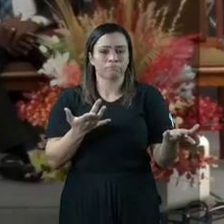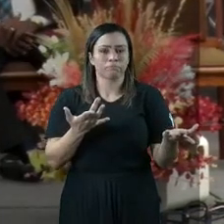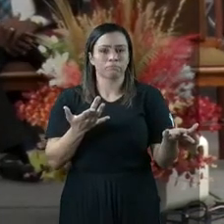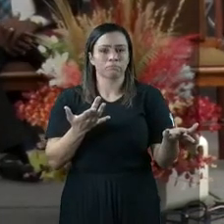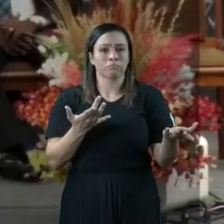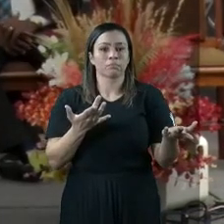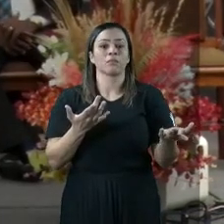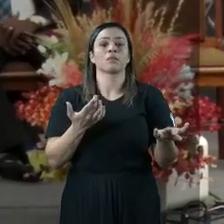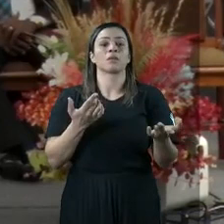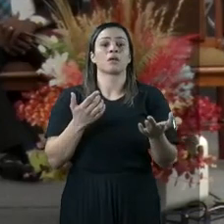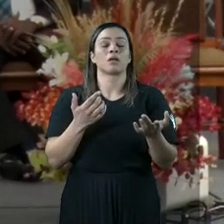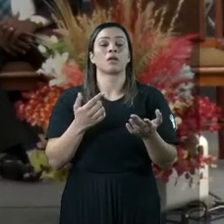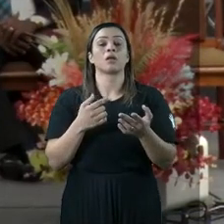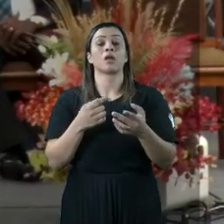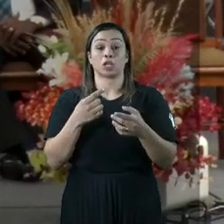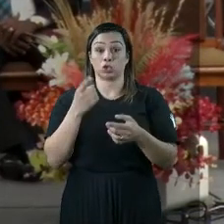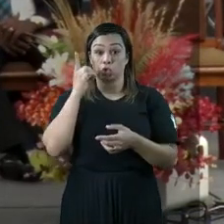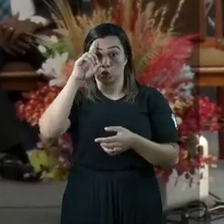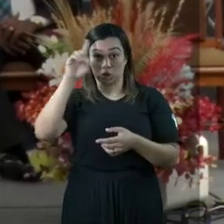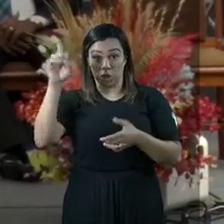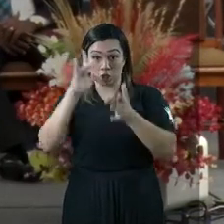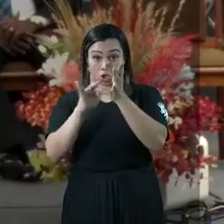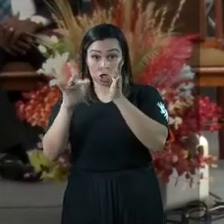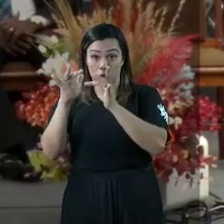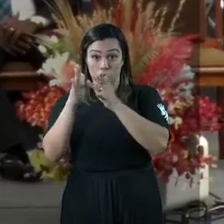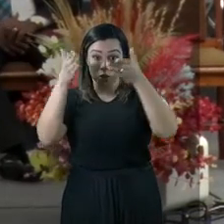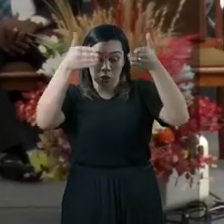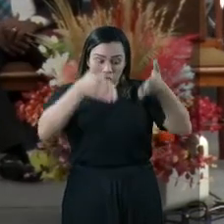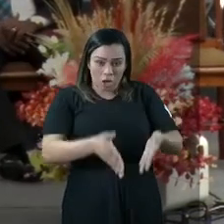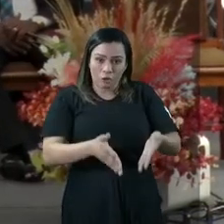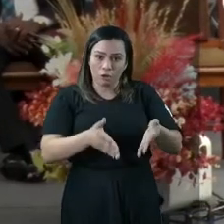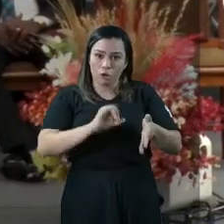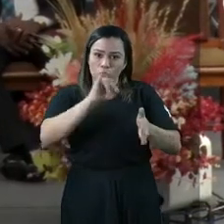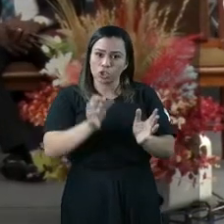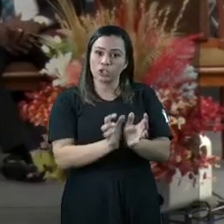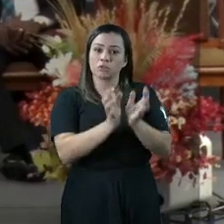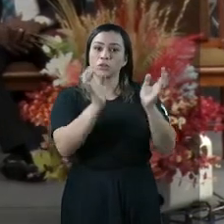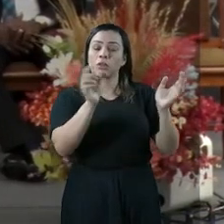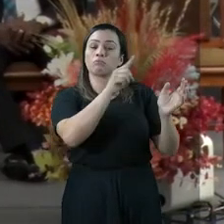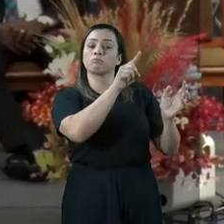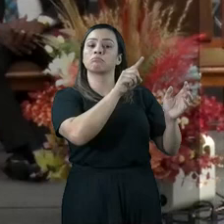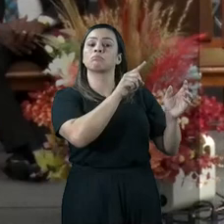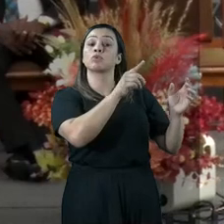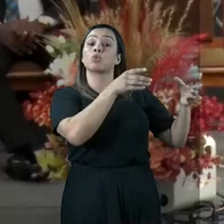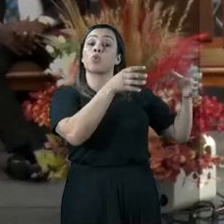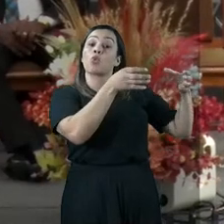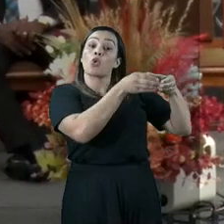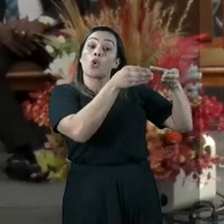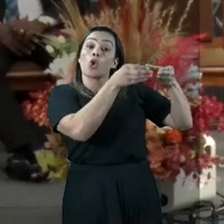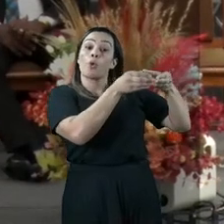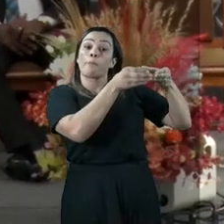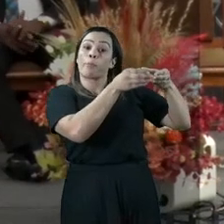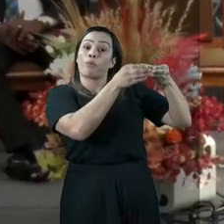o coral cantava esse salmo, o 24. Vou repetir, no domingo de manhã, no dia que o